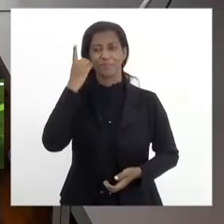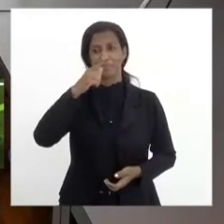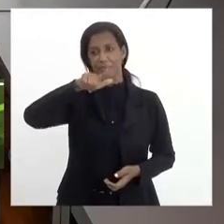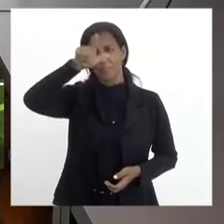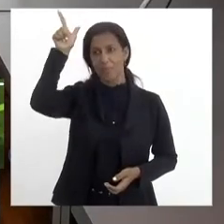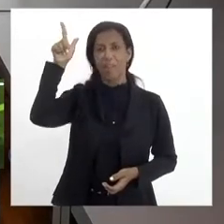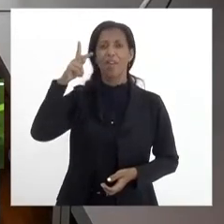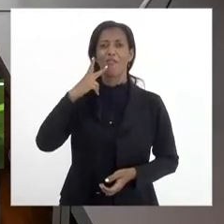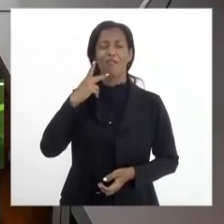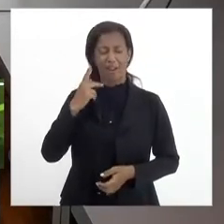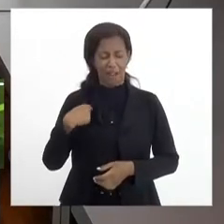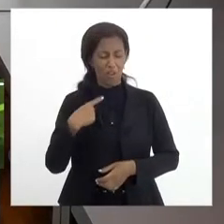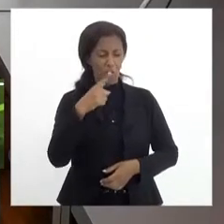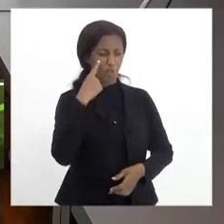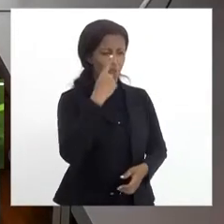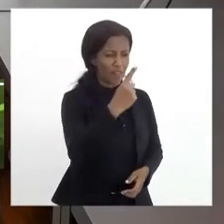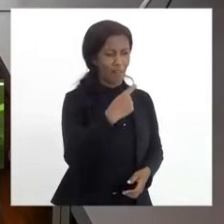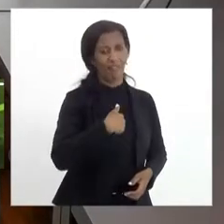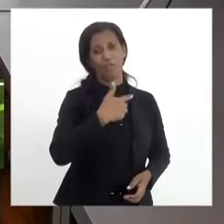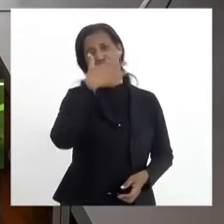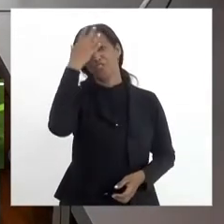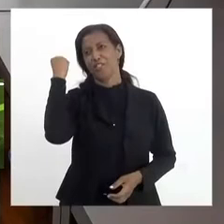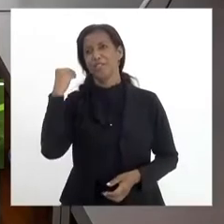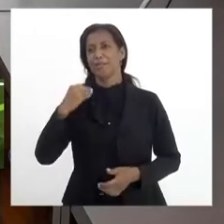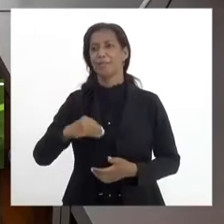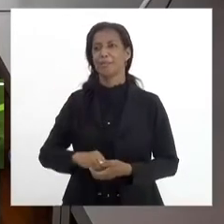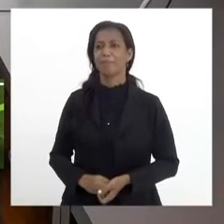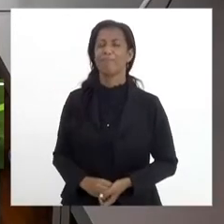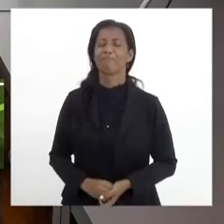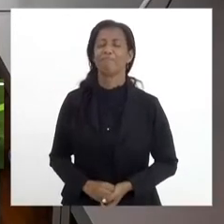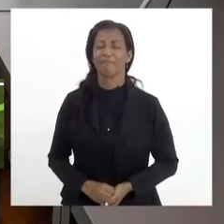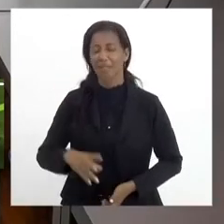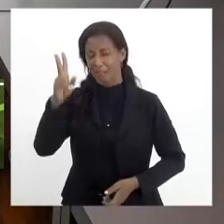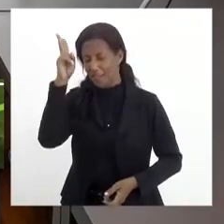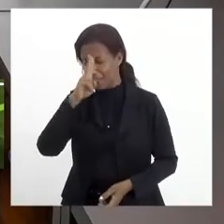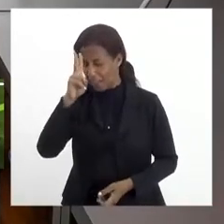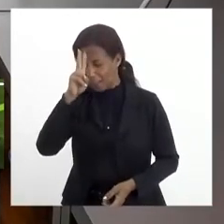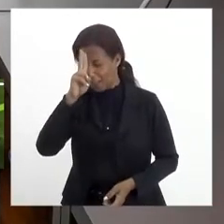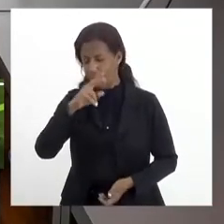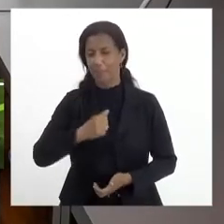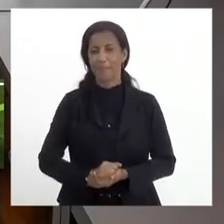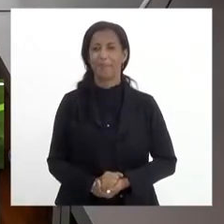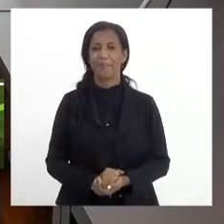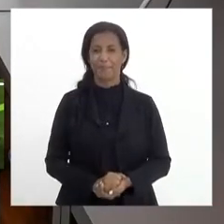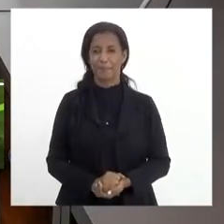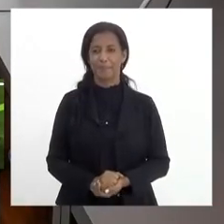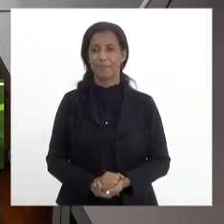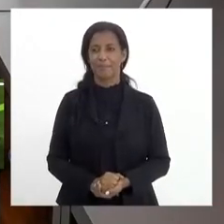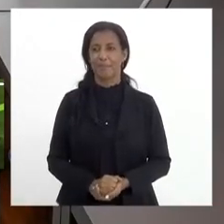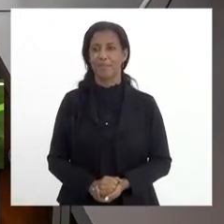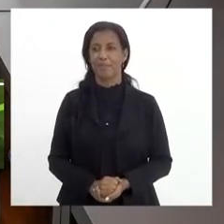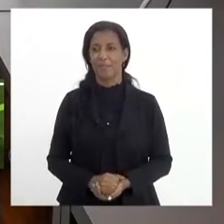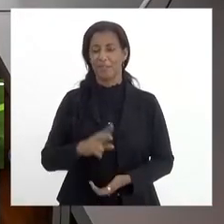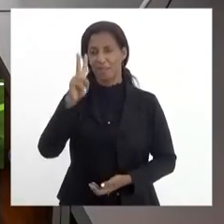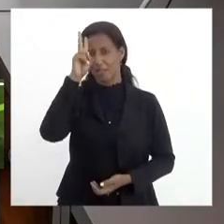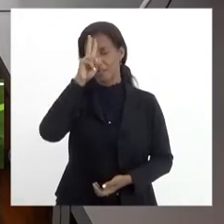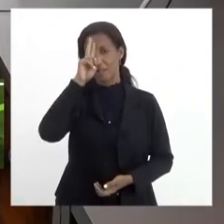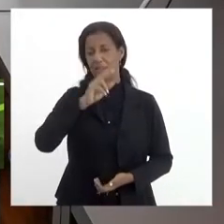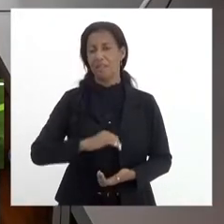eu vou lá, eu esqueço. Parabéns, eu estou sendo honesto. Não, tô... não, mas é uma apropriação indébita. Grande projeto. Não, o projeto